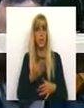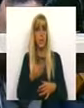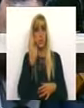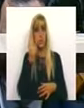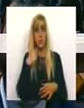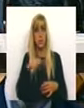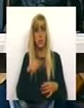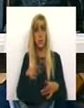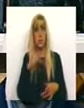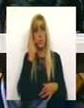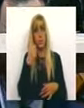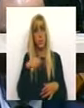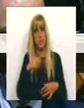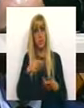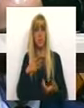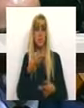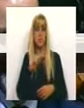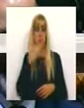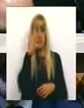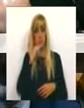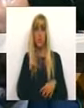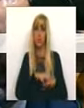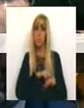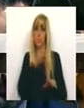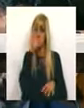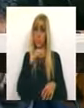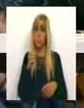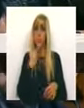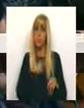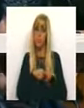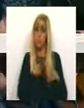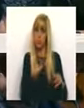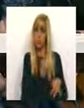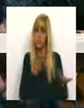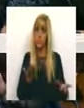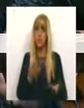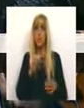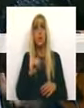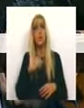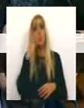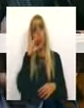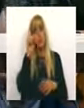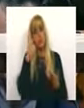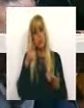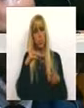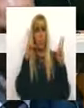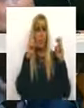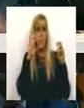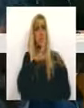Presidente, Sr. Presidente, Sr. Primeiro-Ministro, Sras. e Srs. Membros do Governo, Srs. e Srs. Deputados, Sr. Primeiro-Ministro, começava precisamente pelo tema do